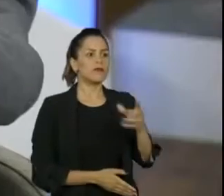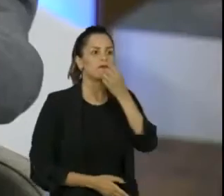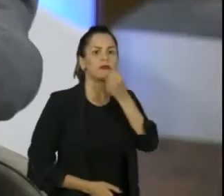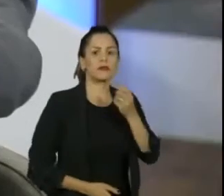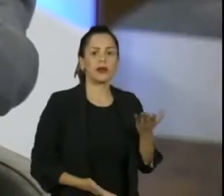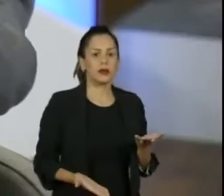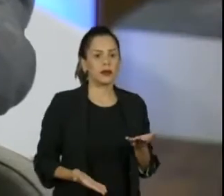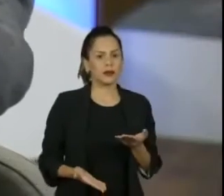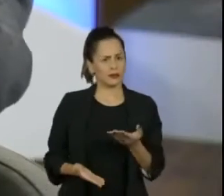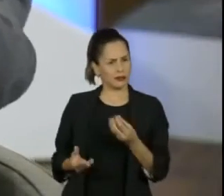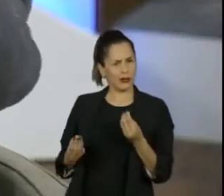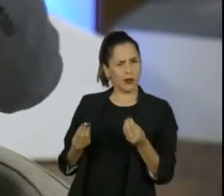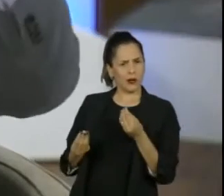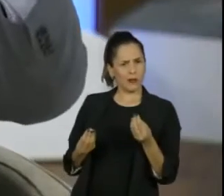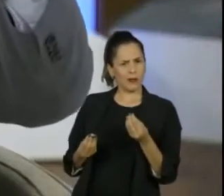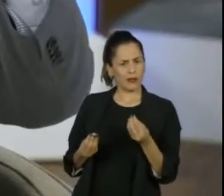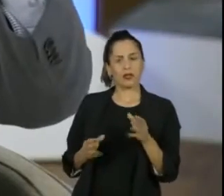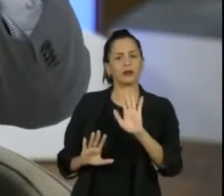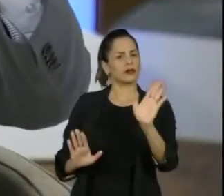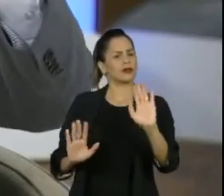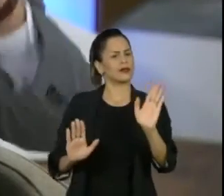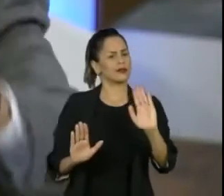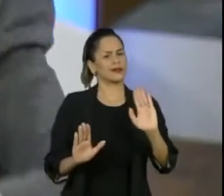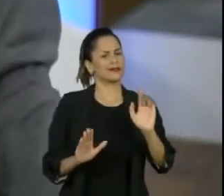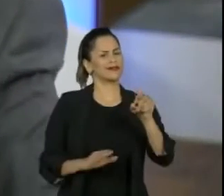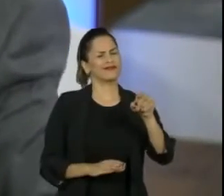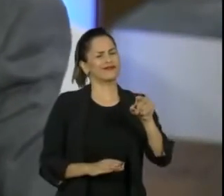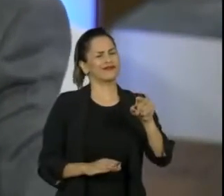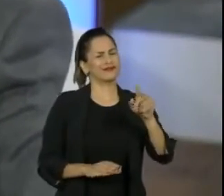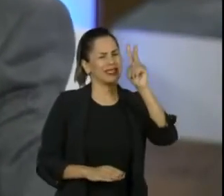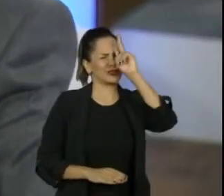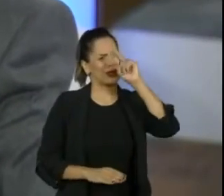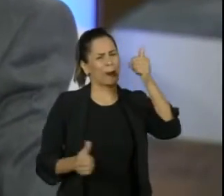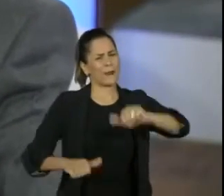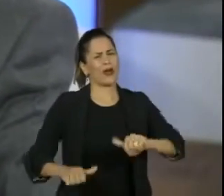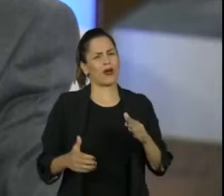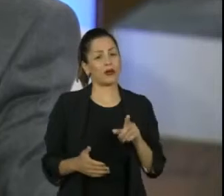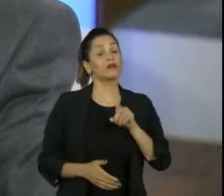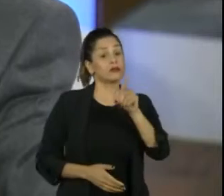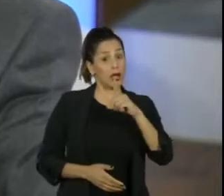isso? A Isto É inventou uma história muito pior. Essa é uma história real.